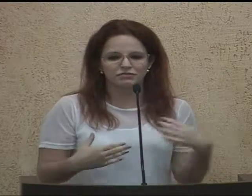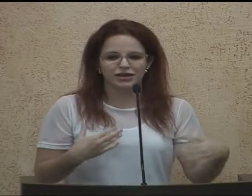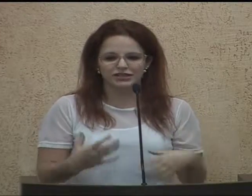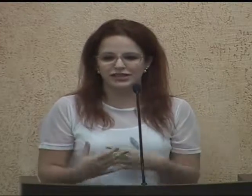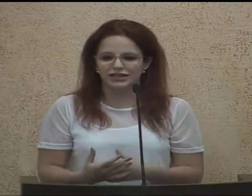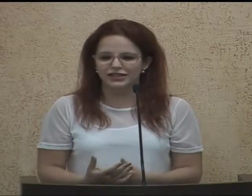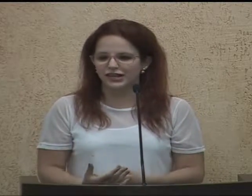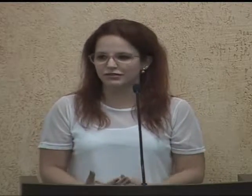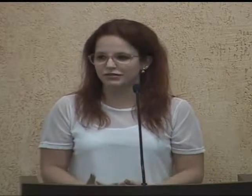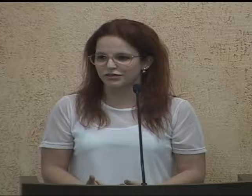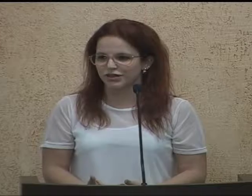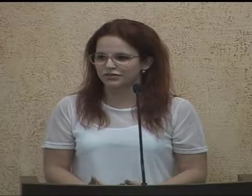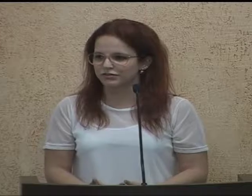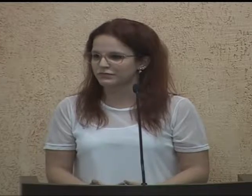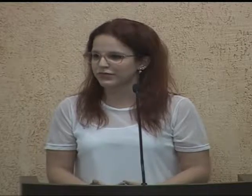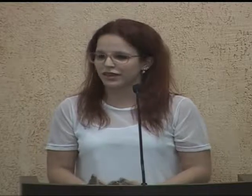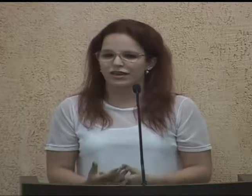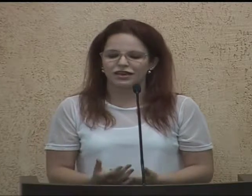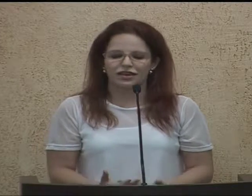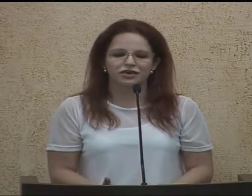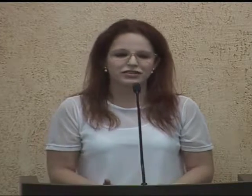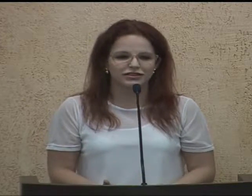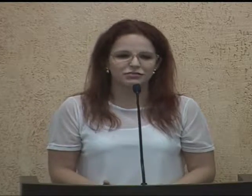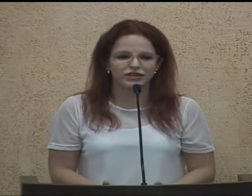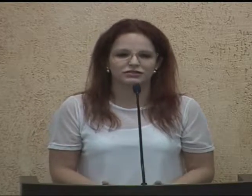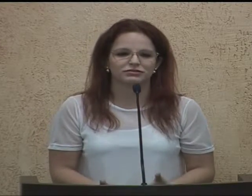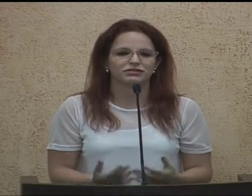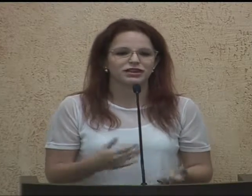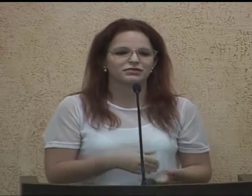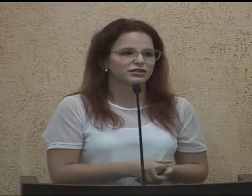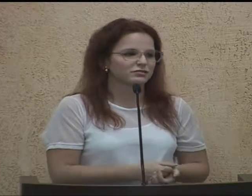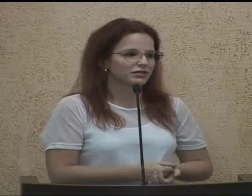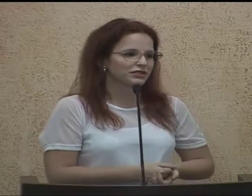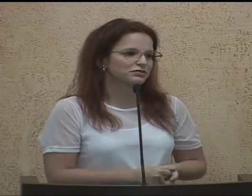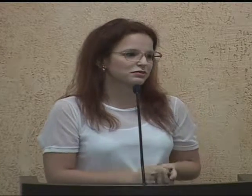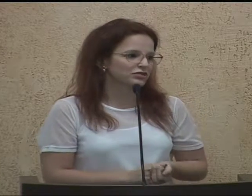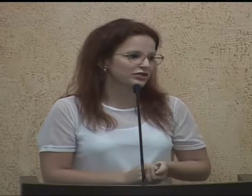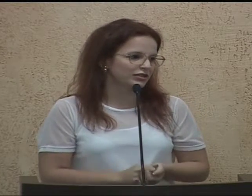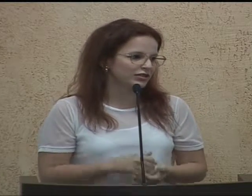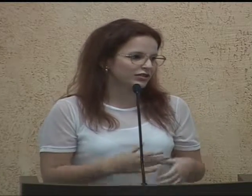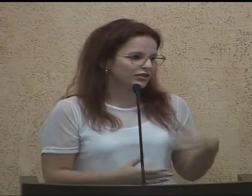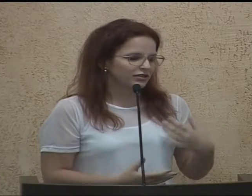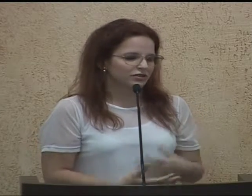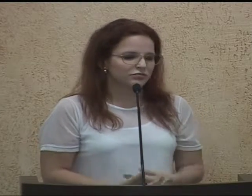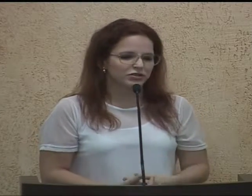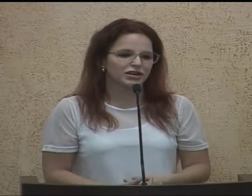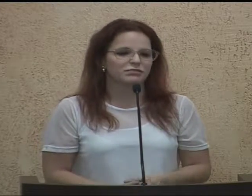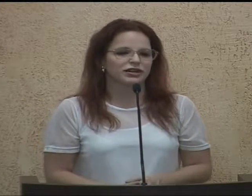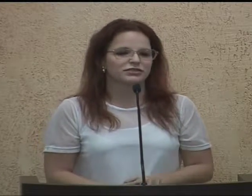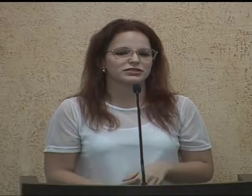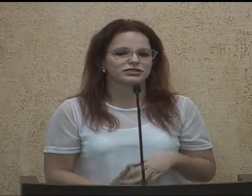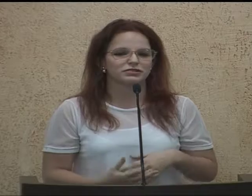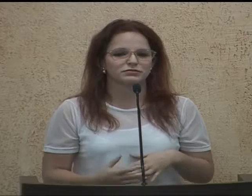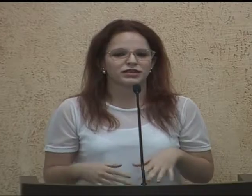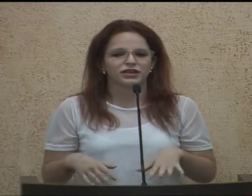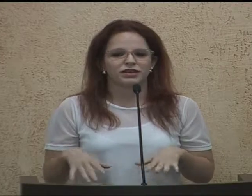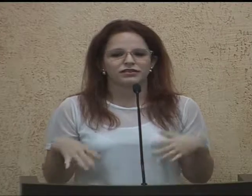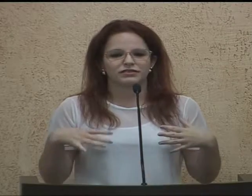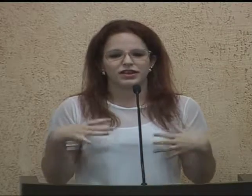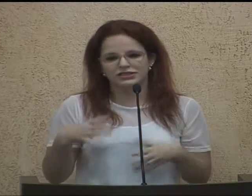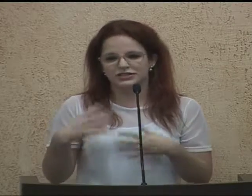então, começa a dar um andamento ao tratamento, que é o que eu faço hoje no meu trabalho, que